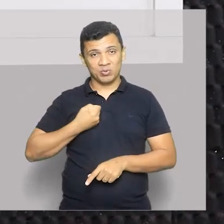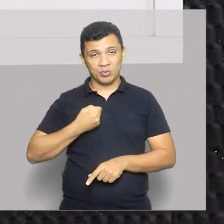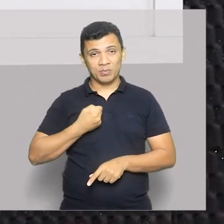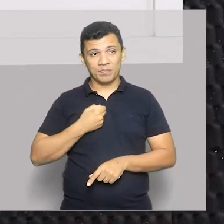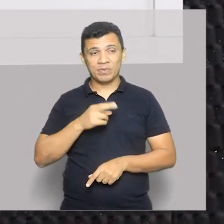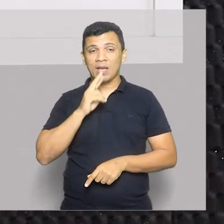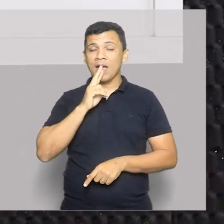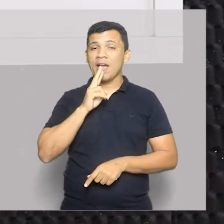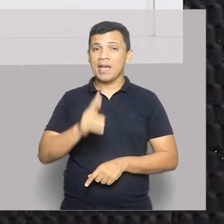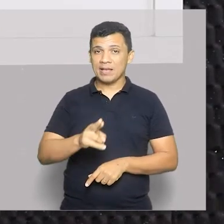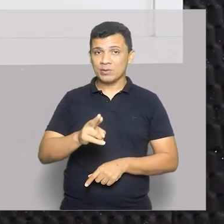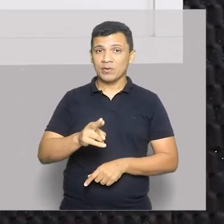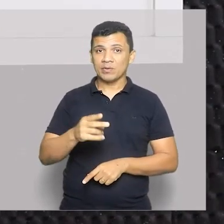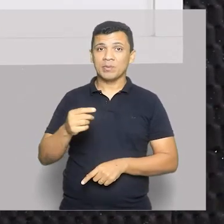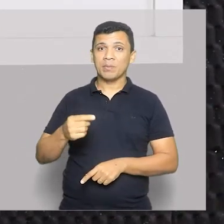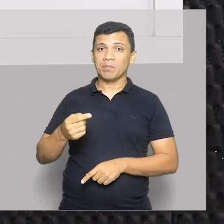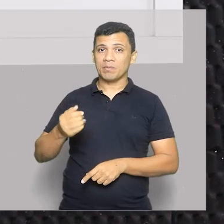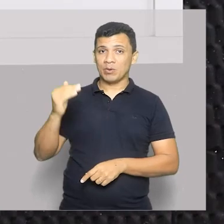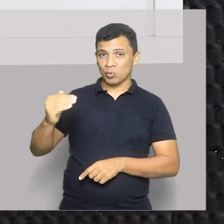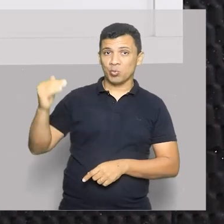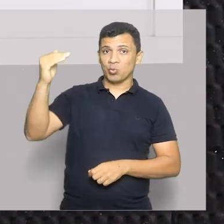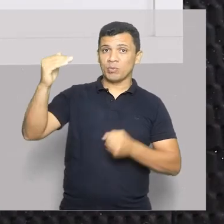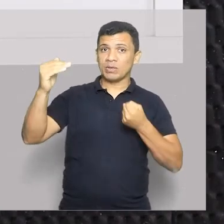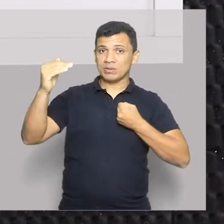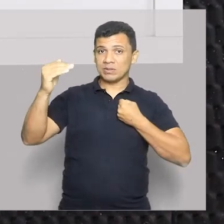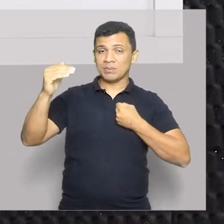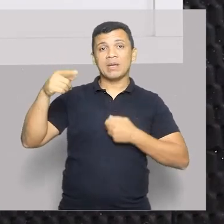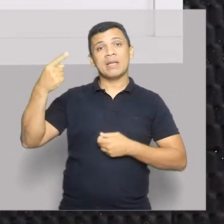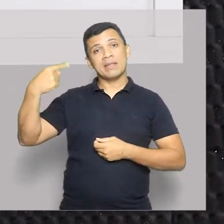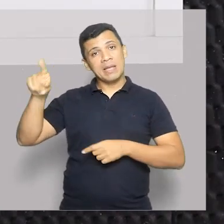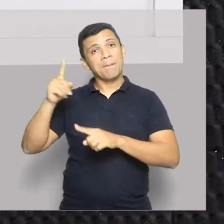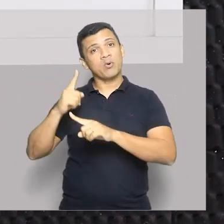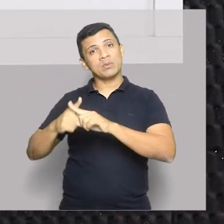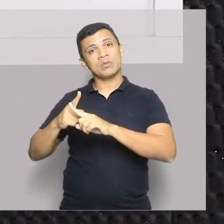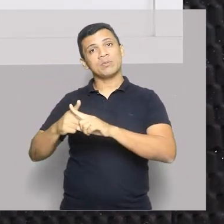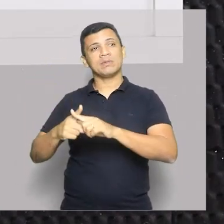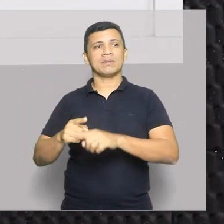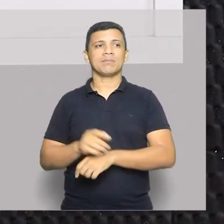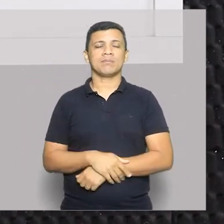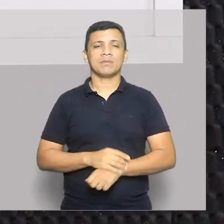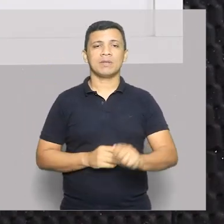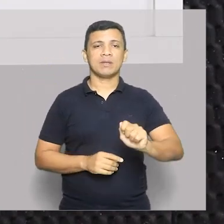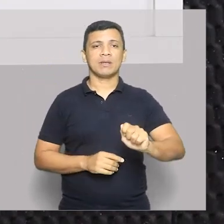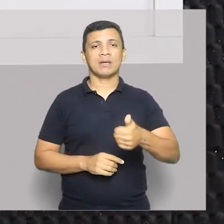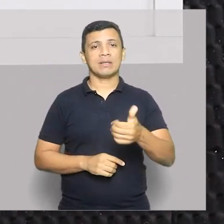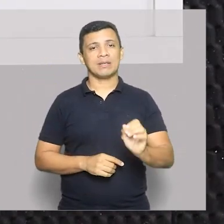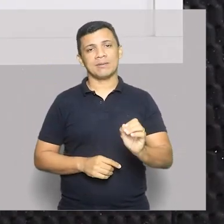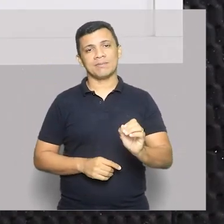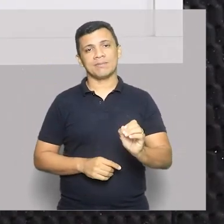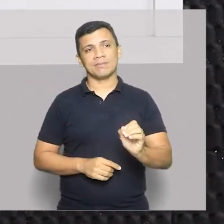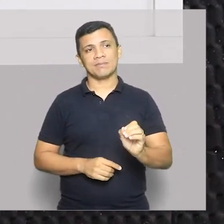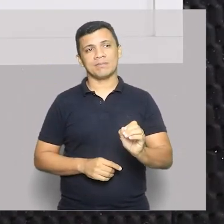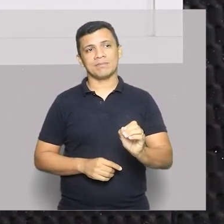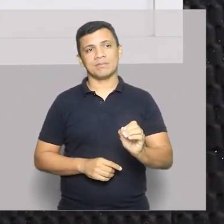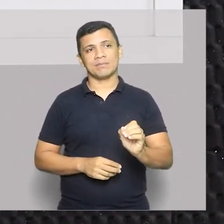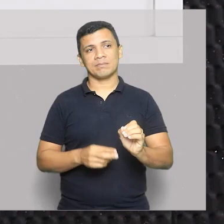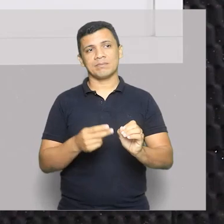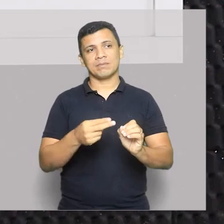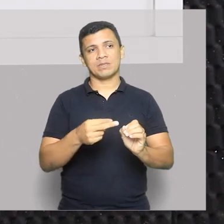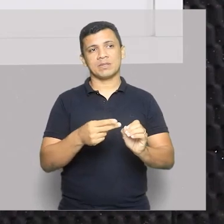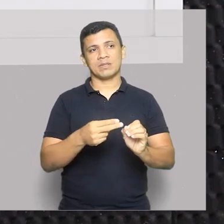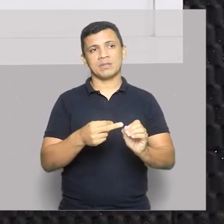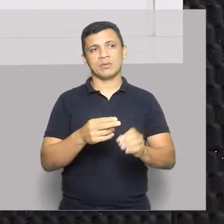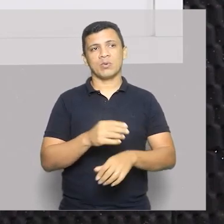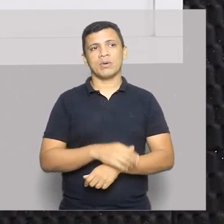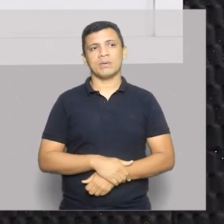resolve a primeira potência, né, depois multiplica. Tá? Então você vai encontrar que o A10, A elevado a 10 dá